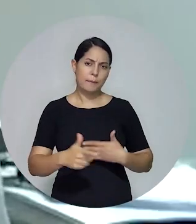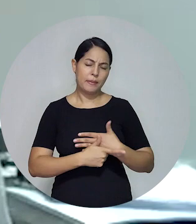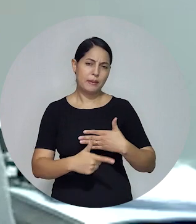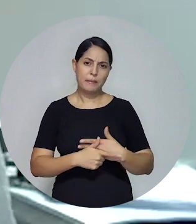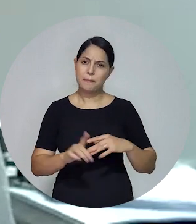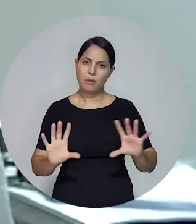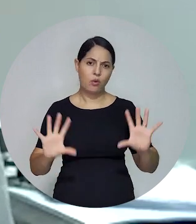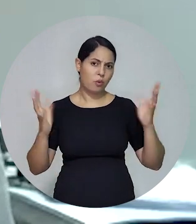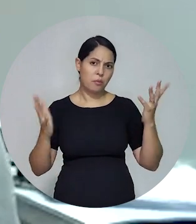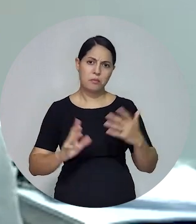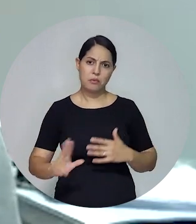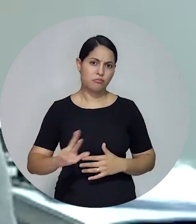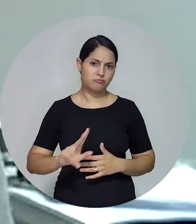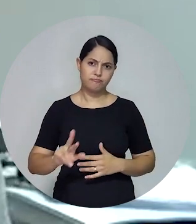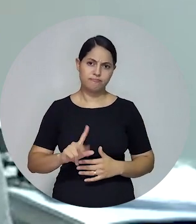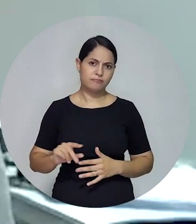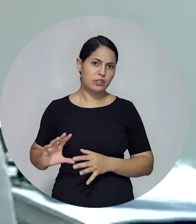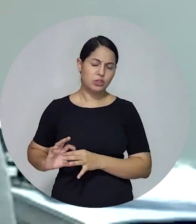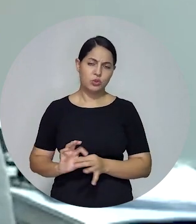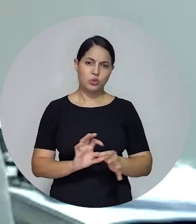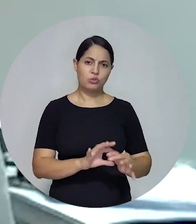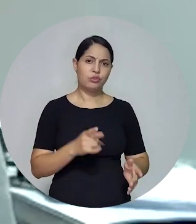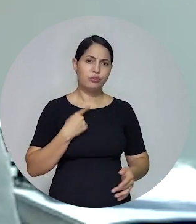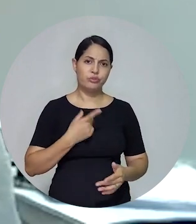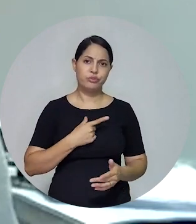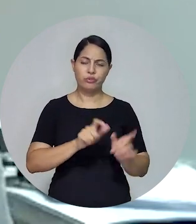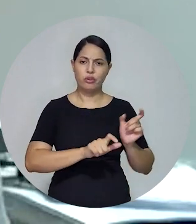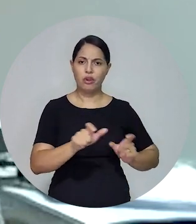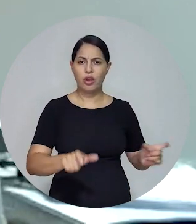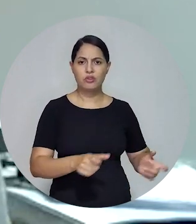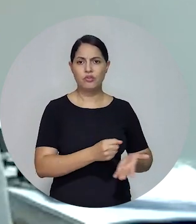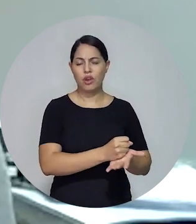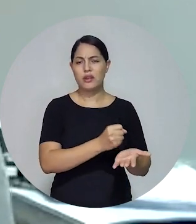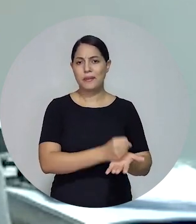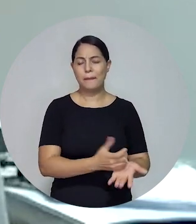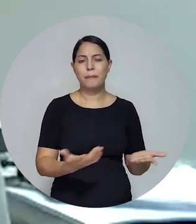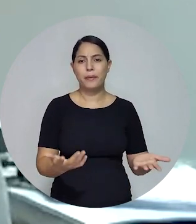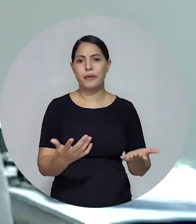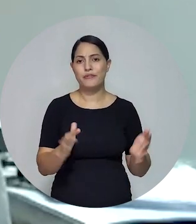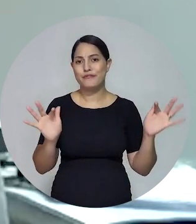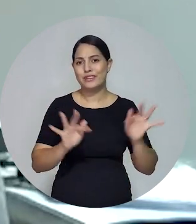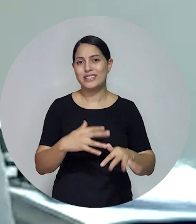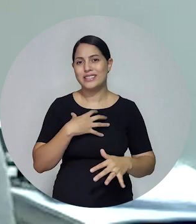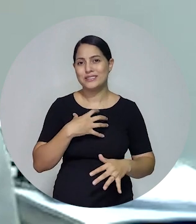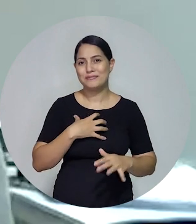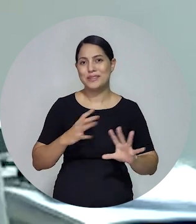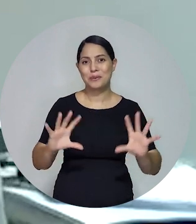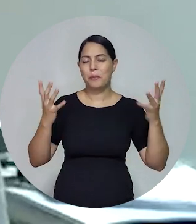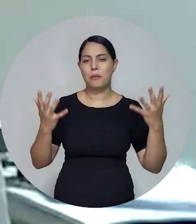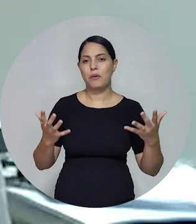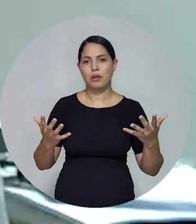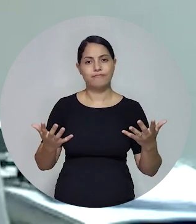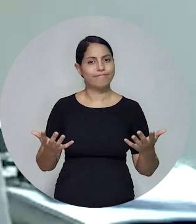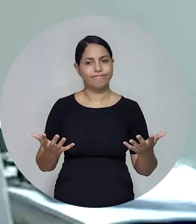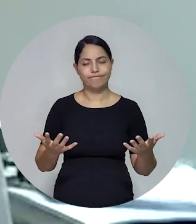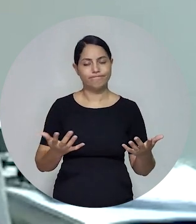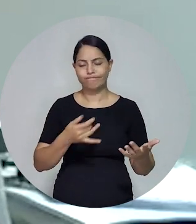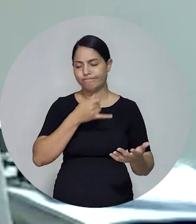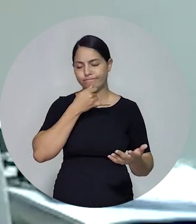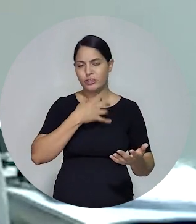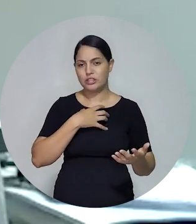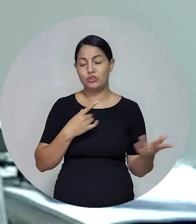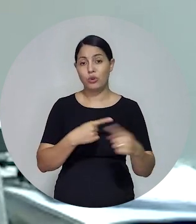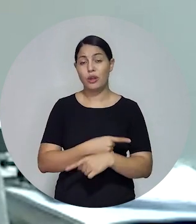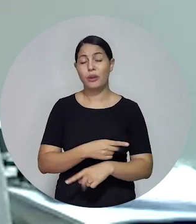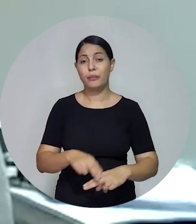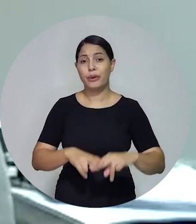da Ordem, obviamente que ela não comemora a realização de atos de desagravo. Muito pelo contrário,